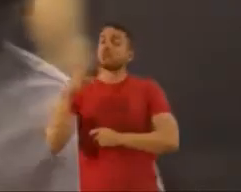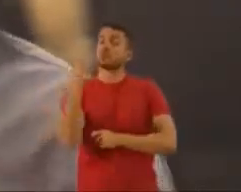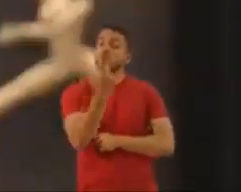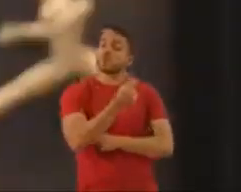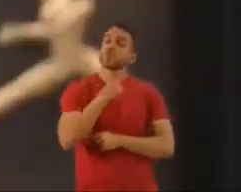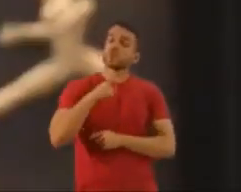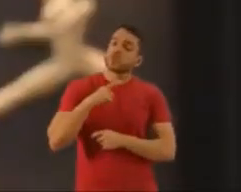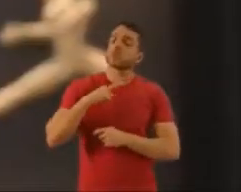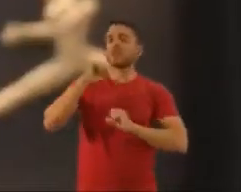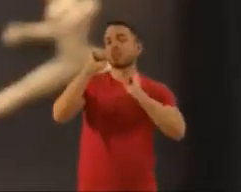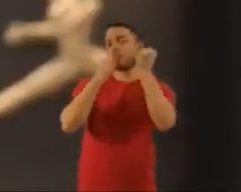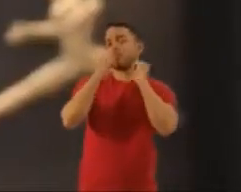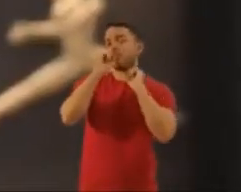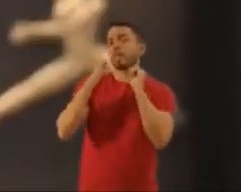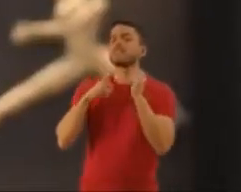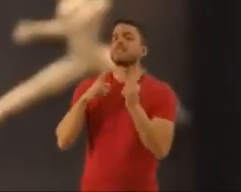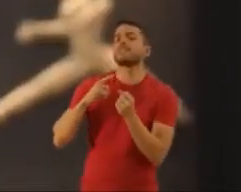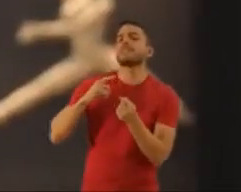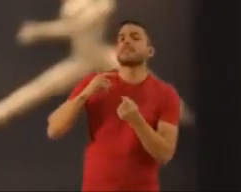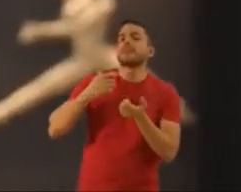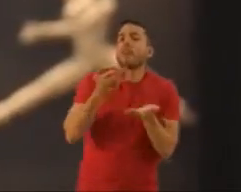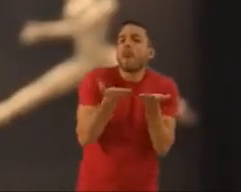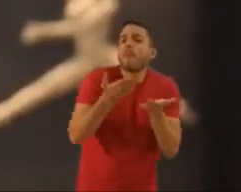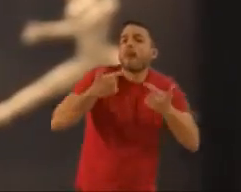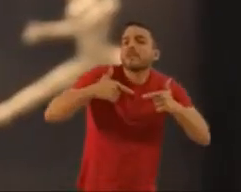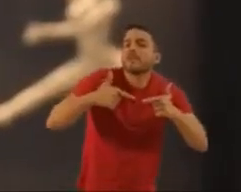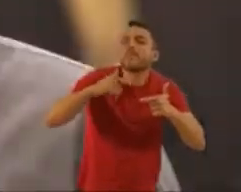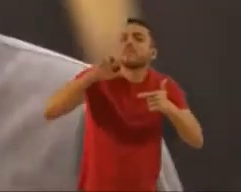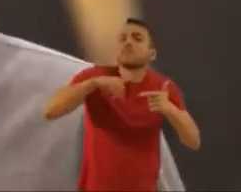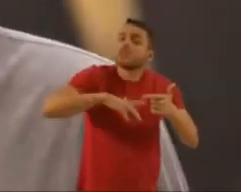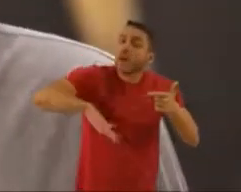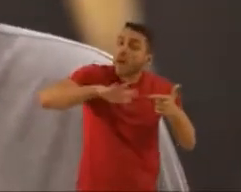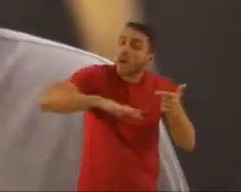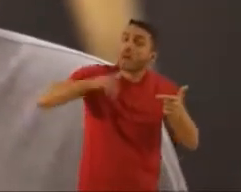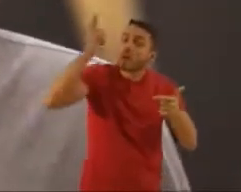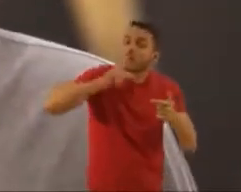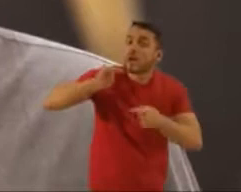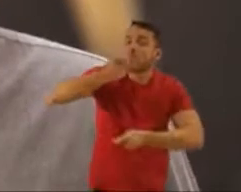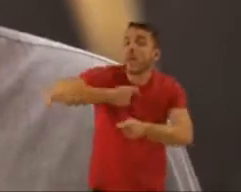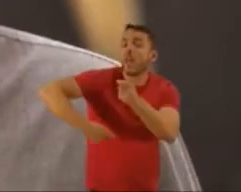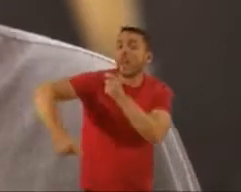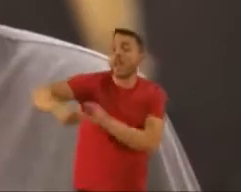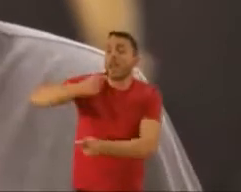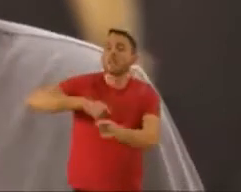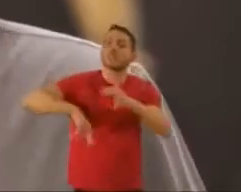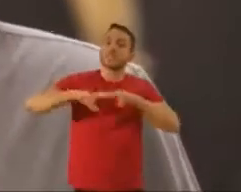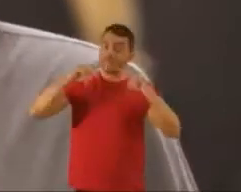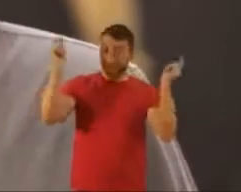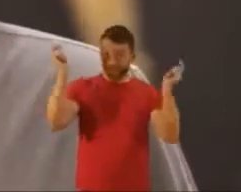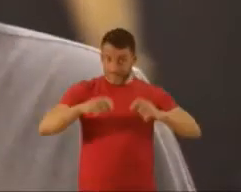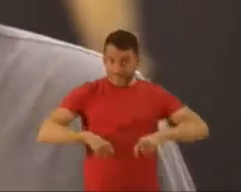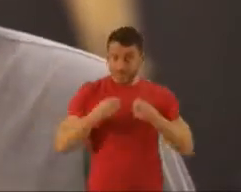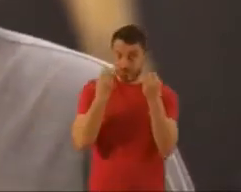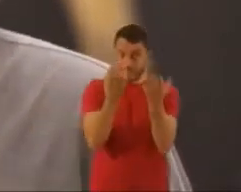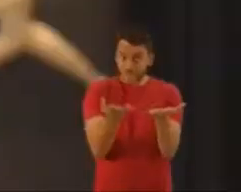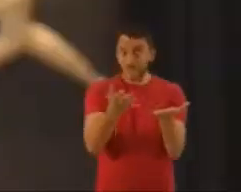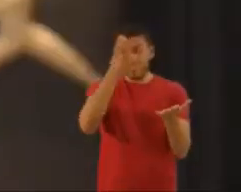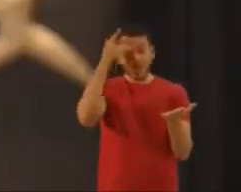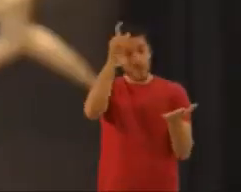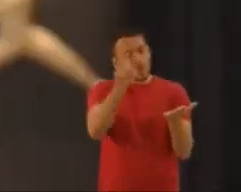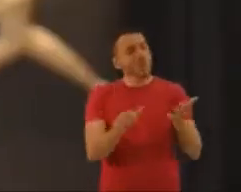para hotéis, para restaurantes. Então a cidade acaba sendo impactada como um todo. Quanto mais a gente puder oferecer para esse pessoal, melhor para a